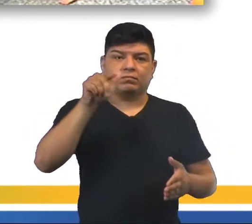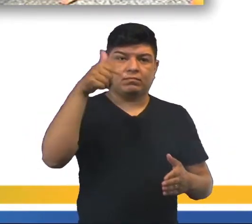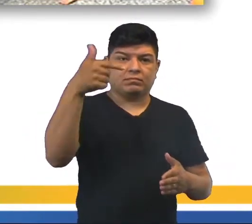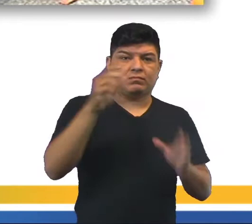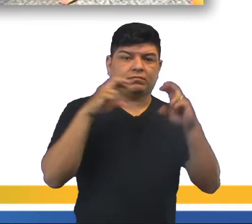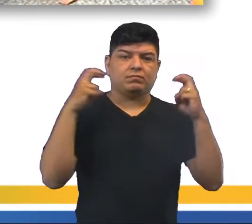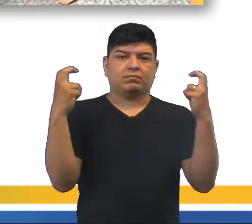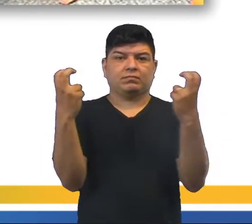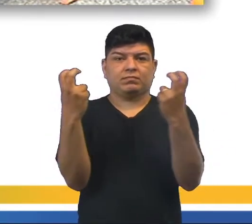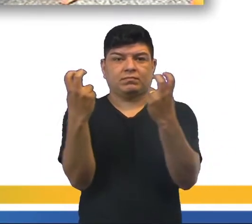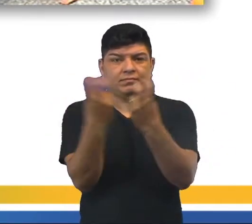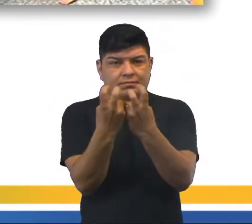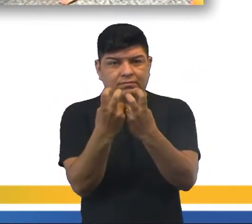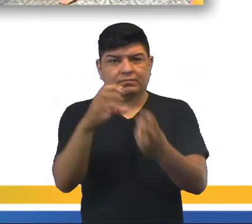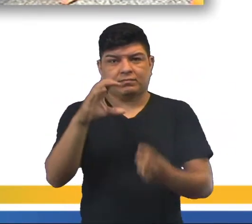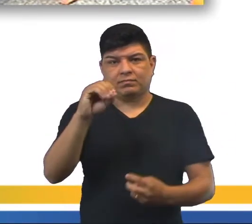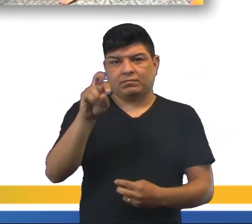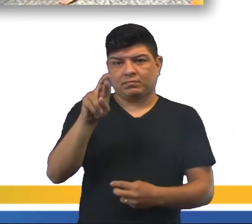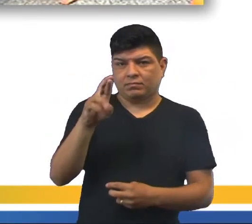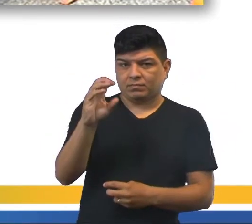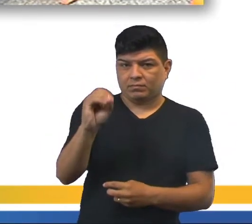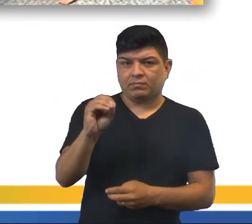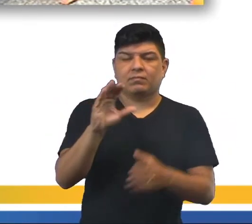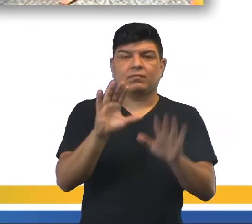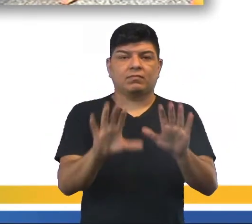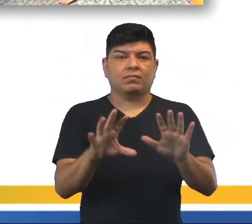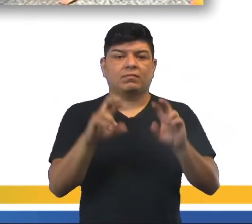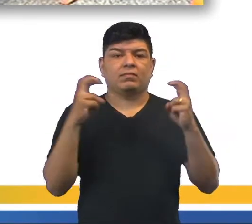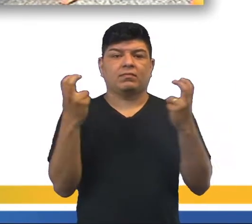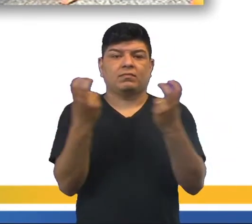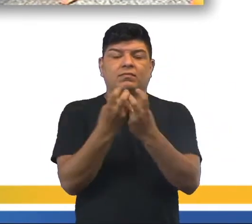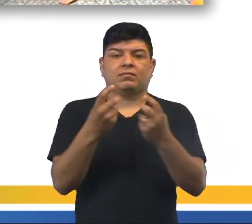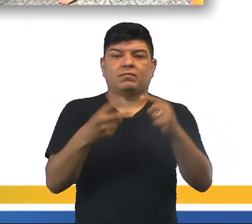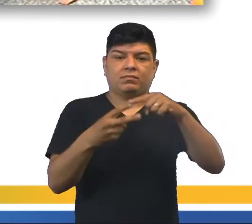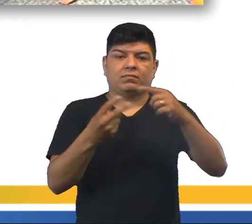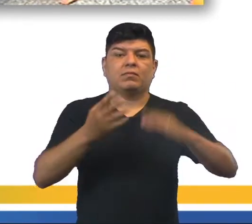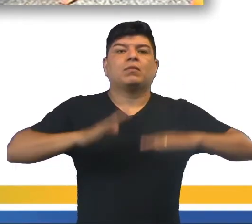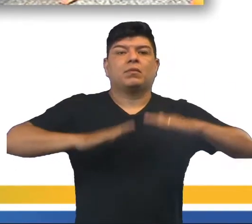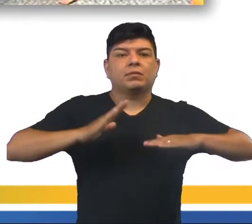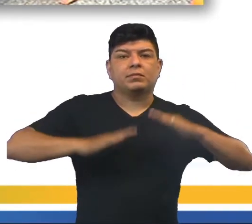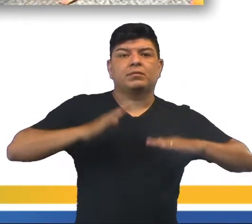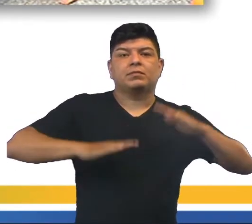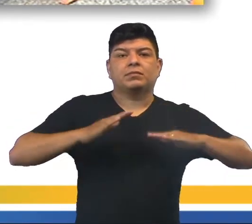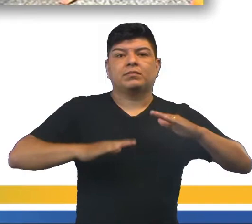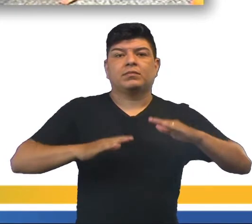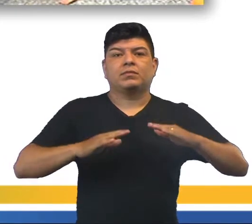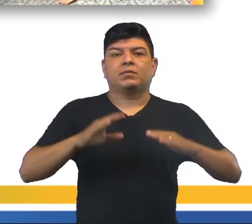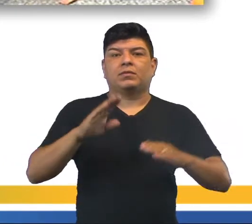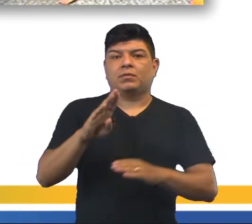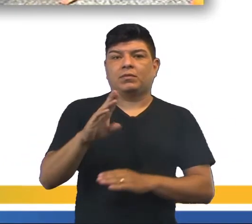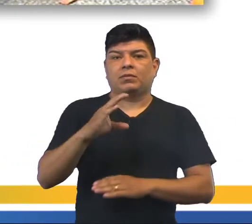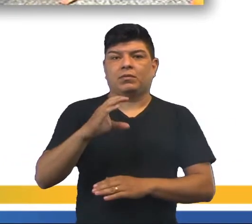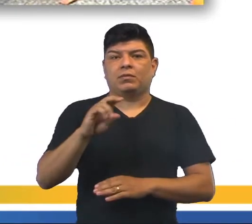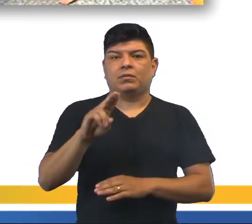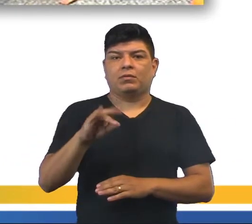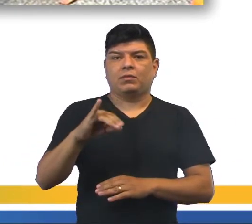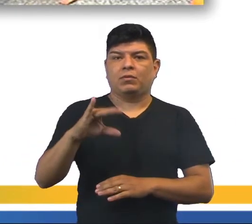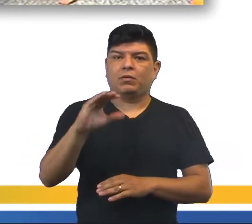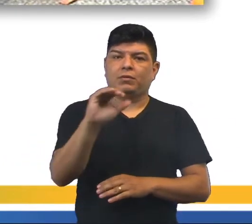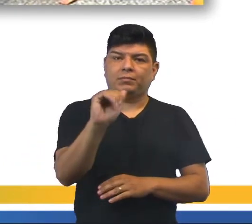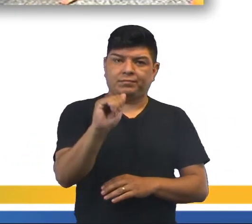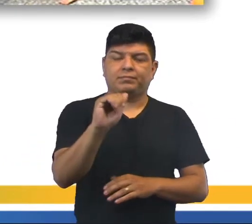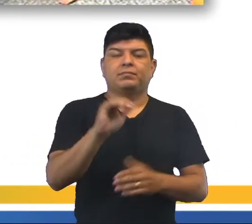da roda, que é o coro. Geralmente a roda é composta por 2 tambores e uma cuíca, né, ou